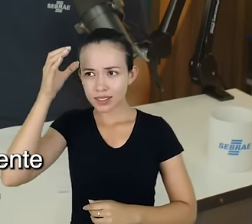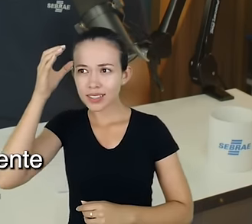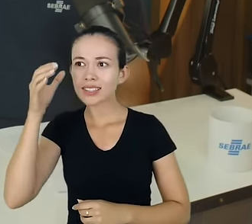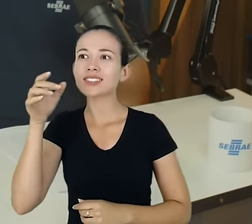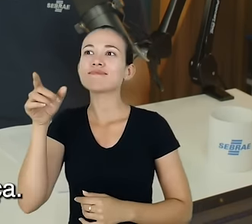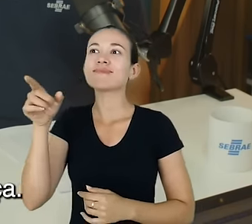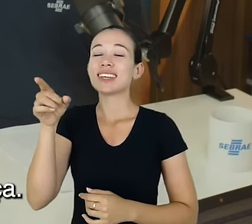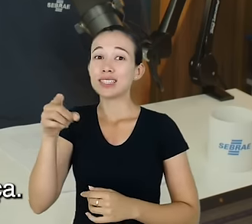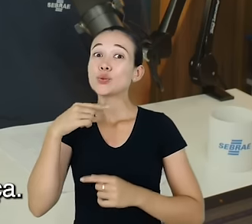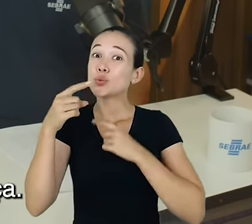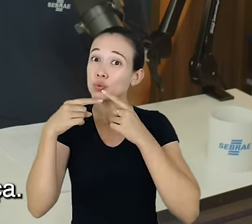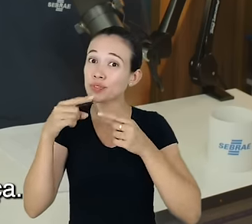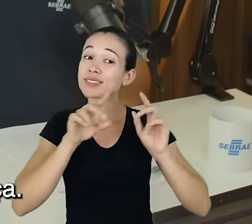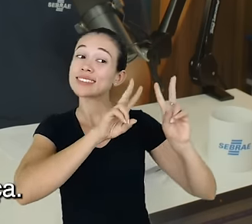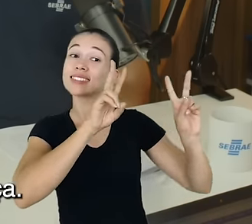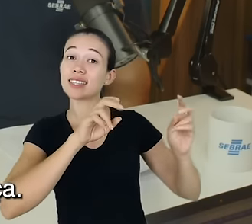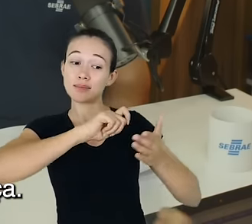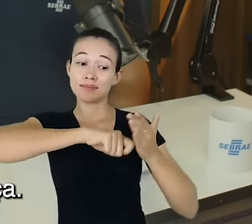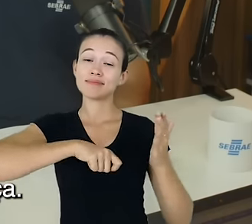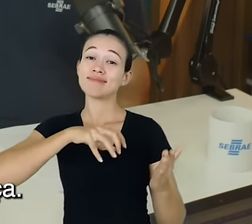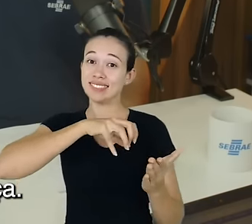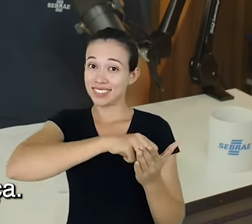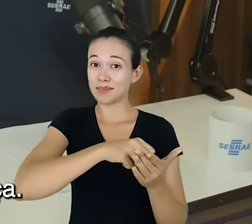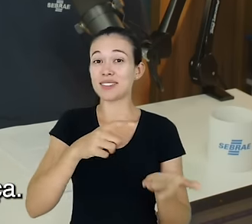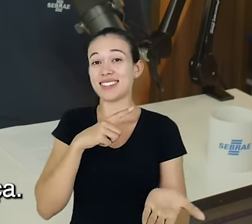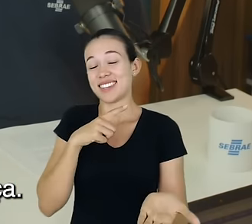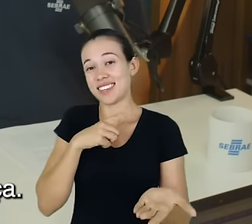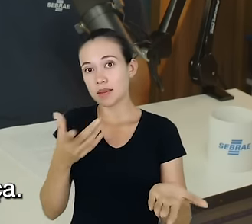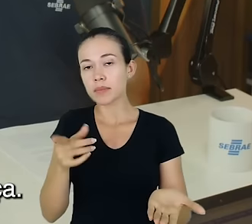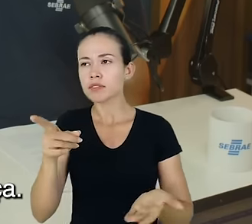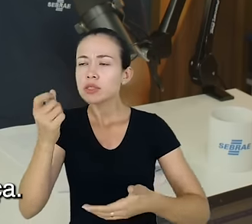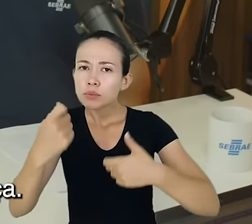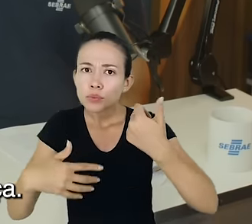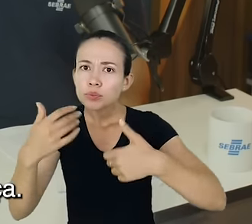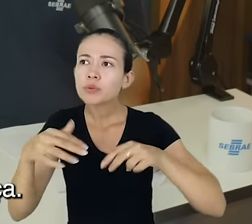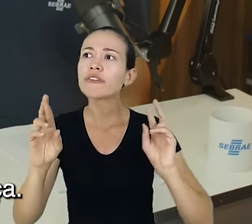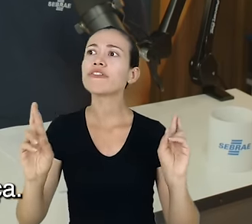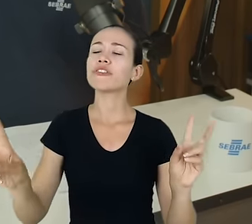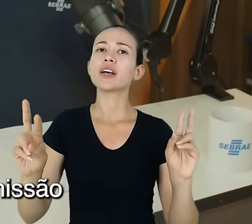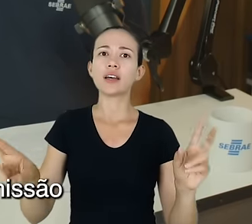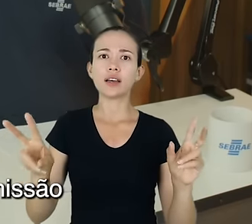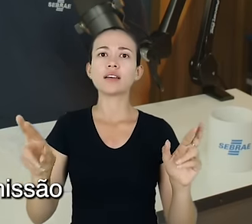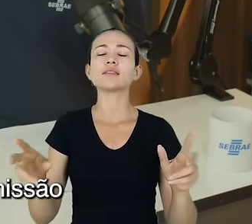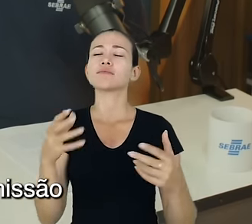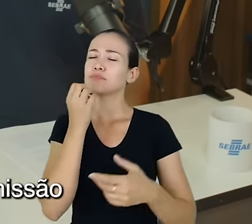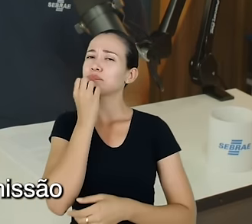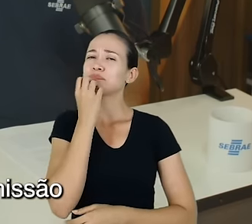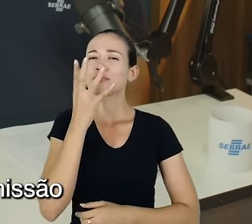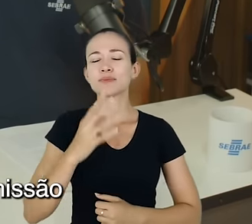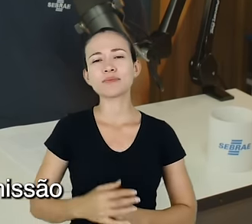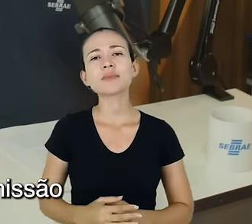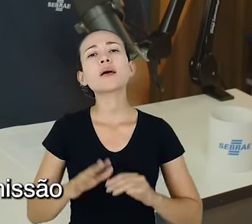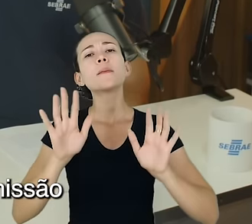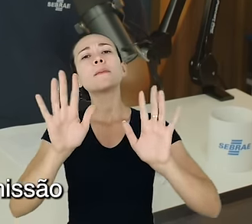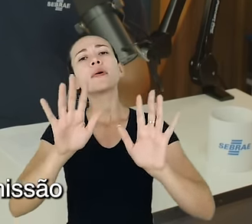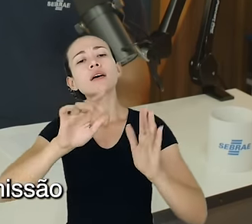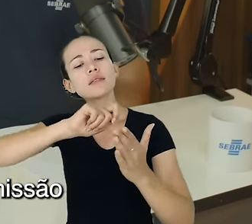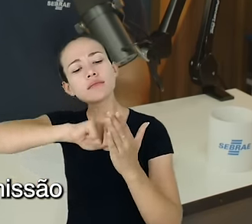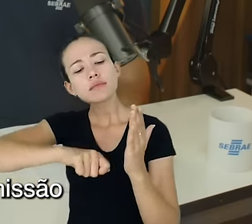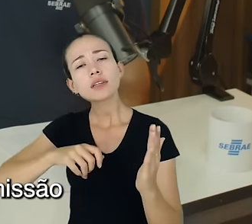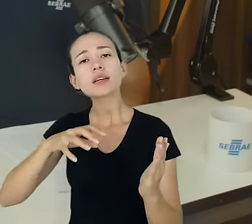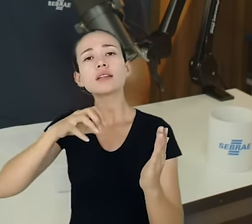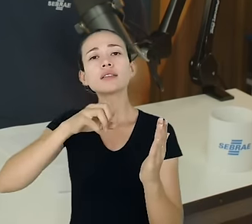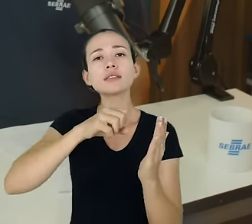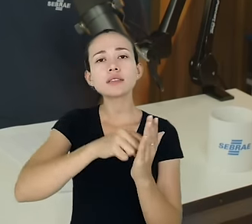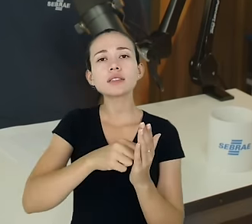credenciamento então foi muito interessante esse esclarecimento da da diferença mas Oscar e o credenciamento paraa